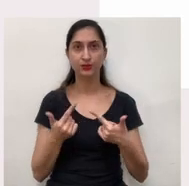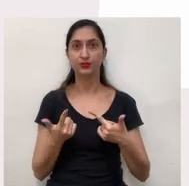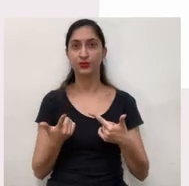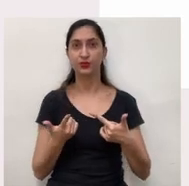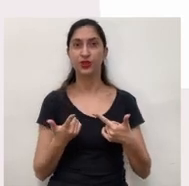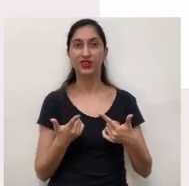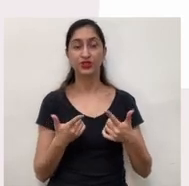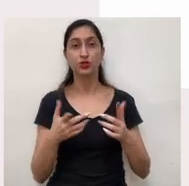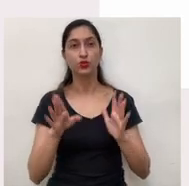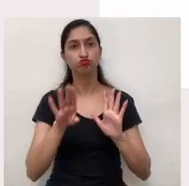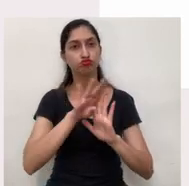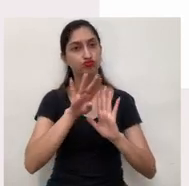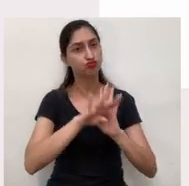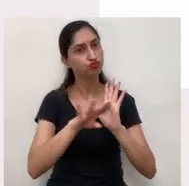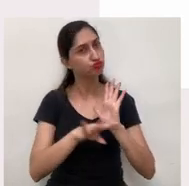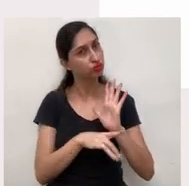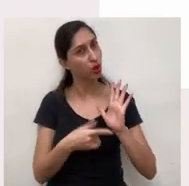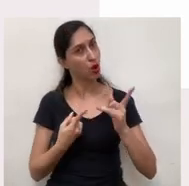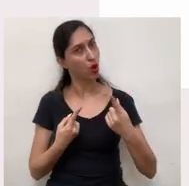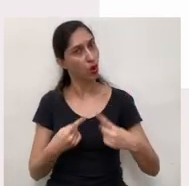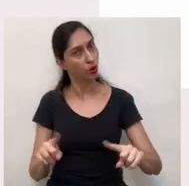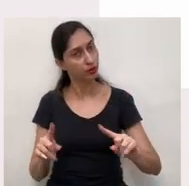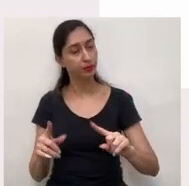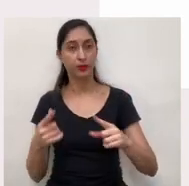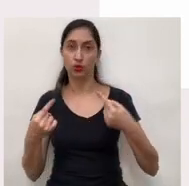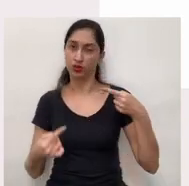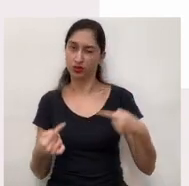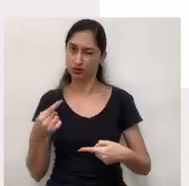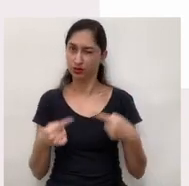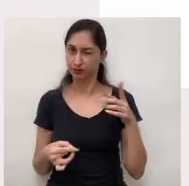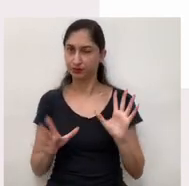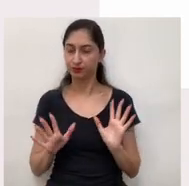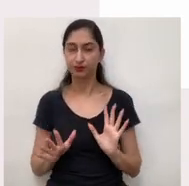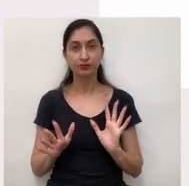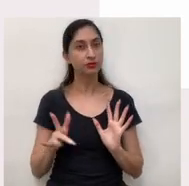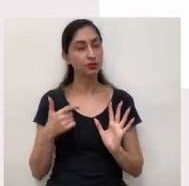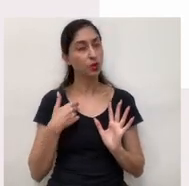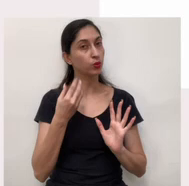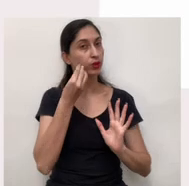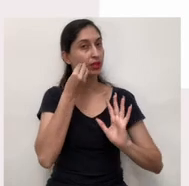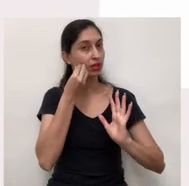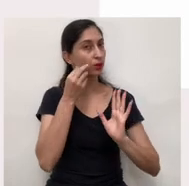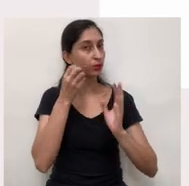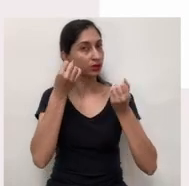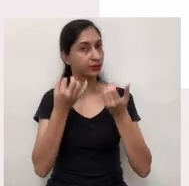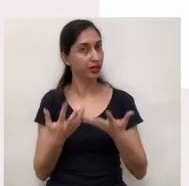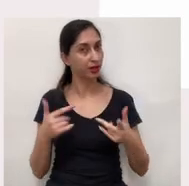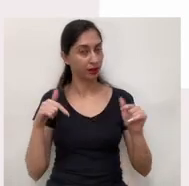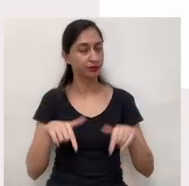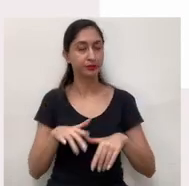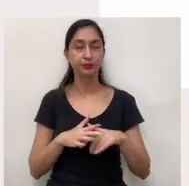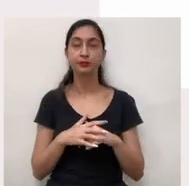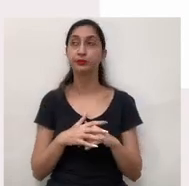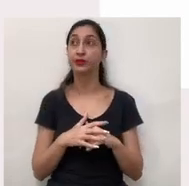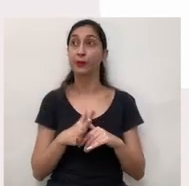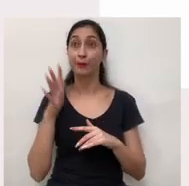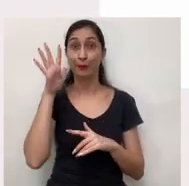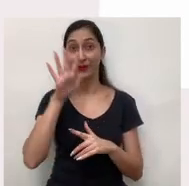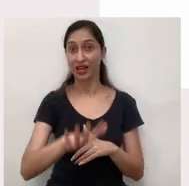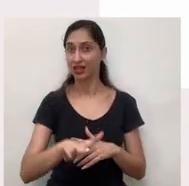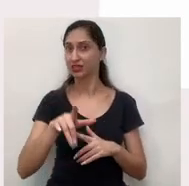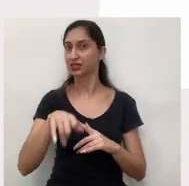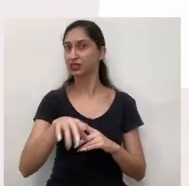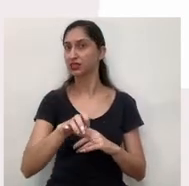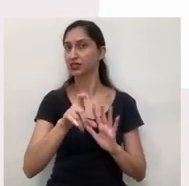vamos dizer assim, que tem a ver com isso que eu estou tentando trazer, né? E no caso do texto do